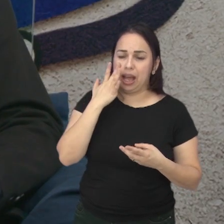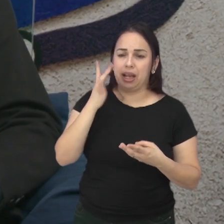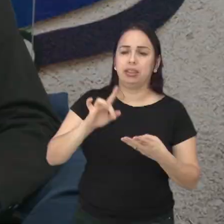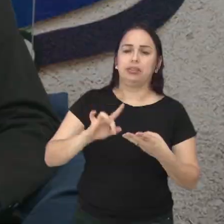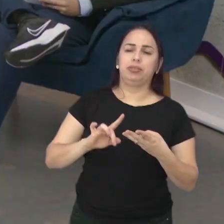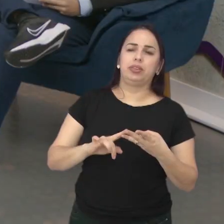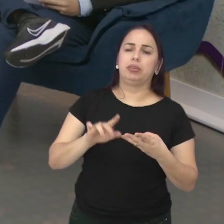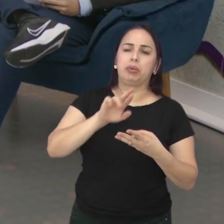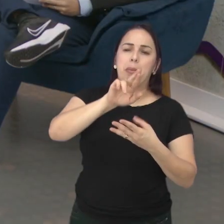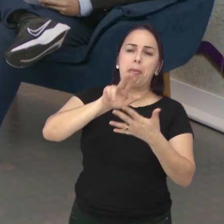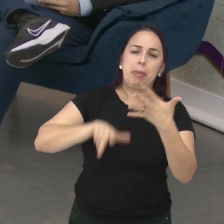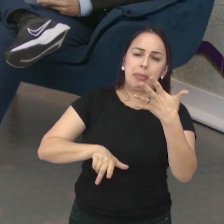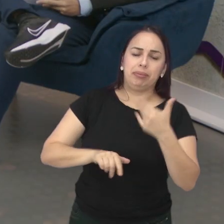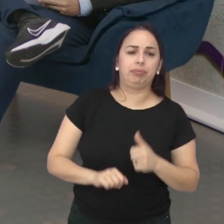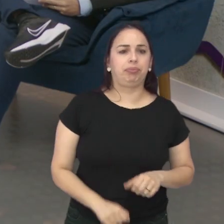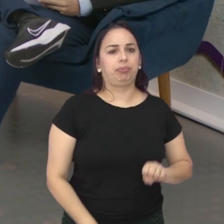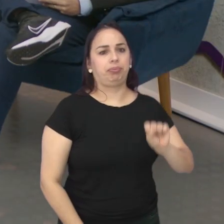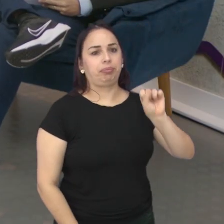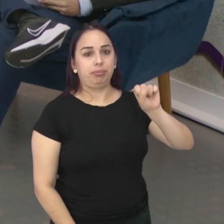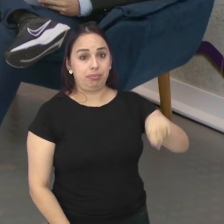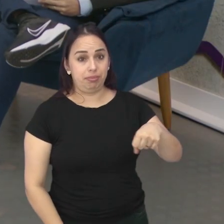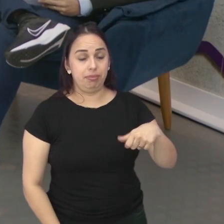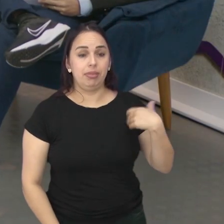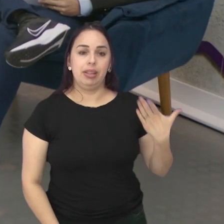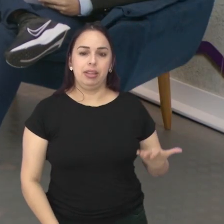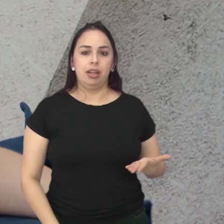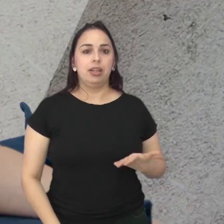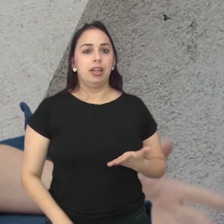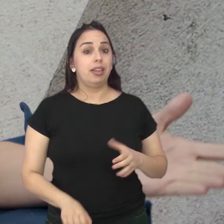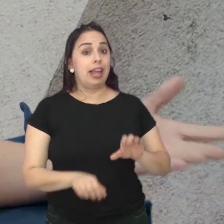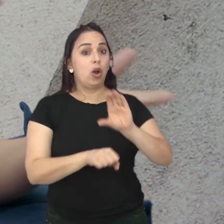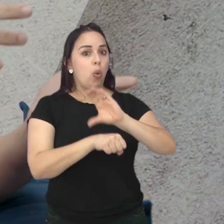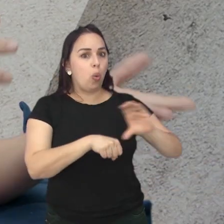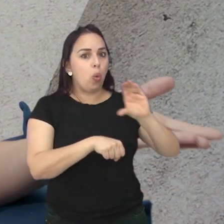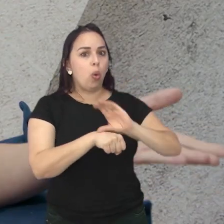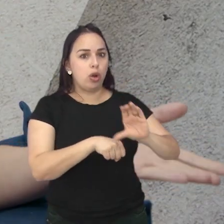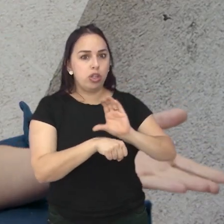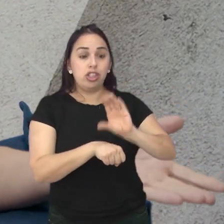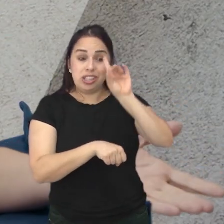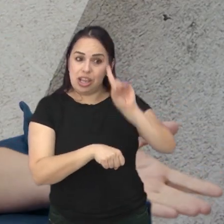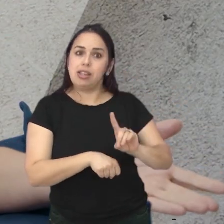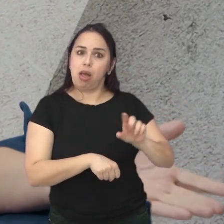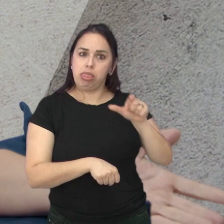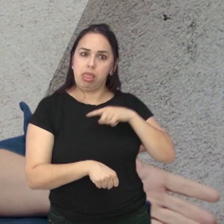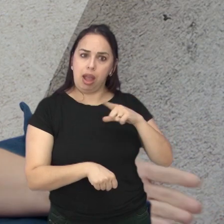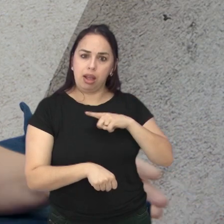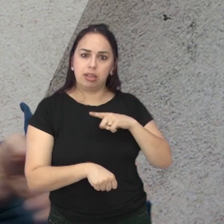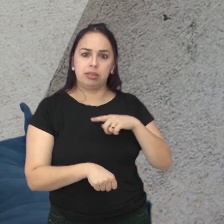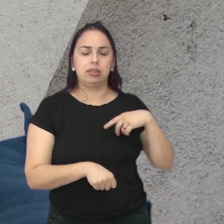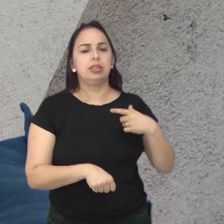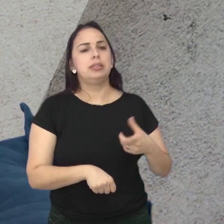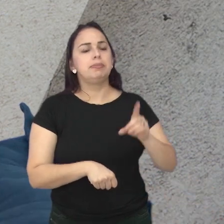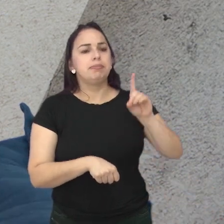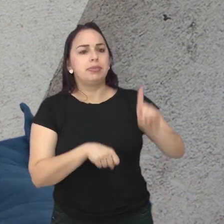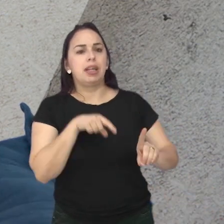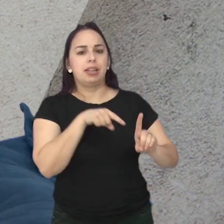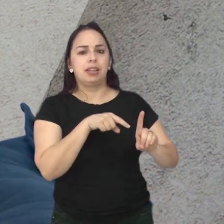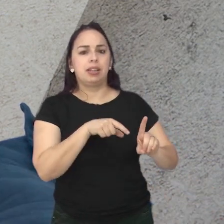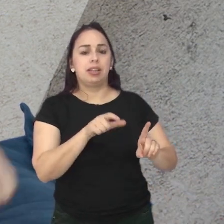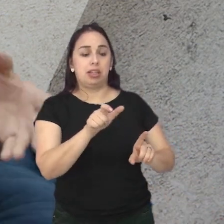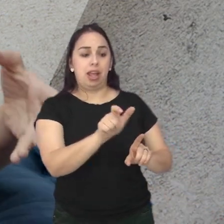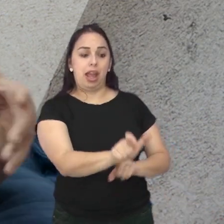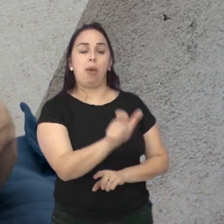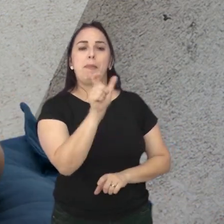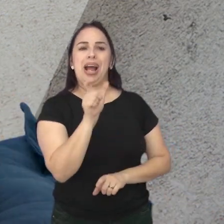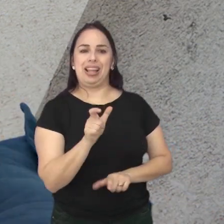áreas. Diretor. Isso. Bom, a gente tem até cursos específicos de direção, né? Acaba que no caso da direção